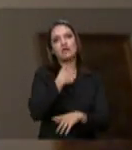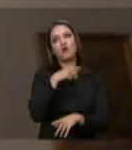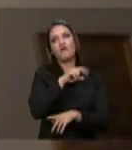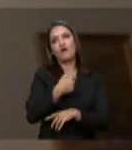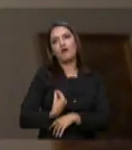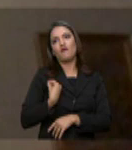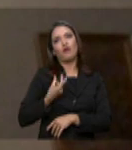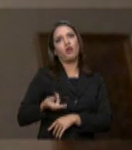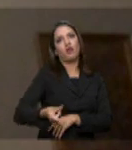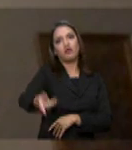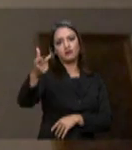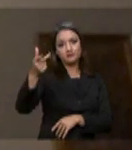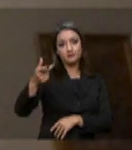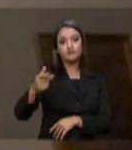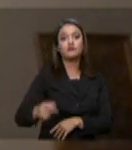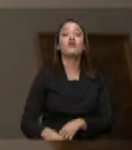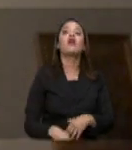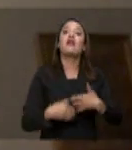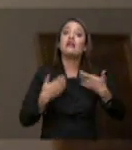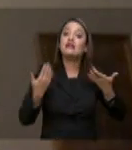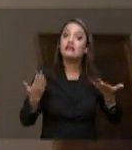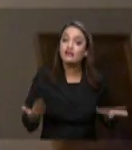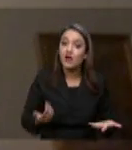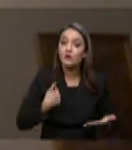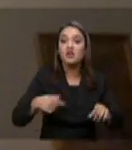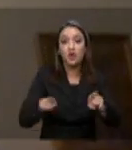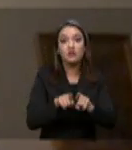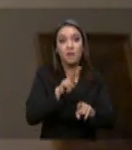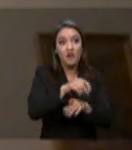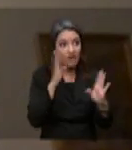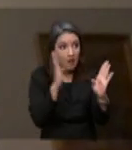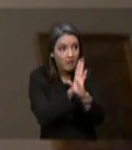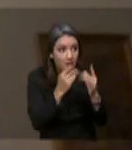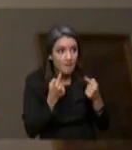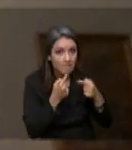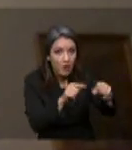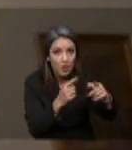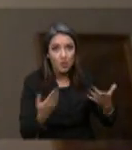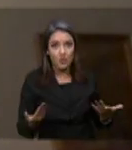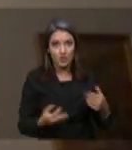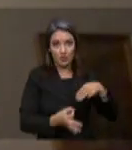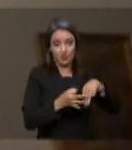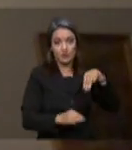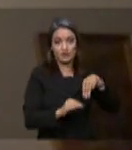pelo resto de sua vida e Quintão também os perseguiria